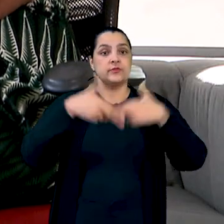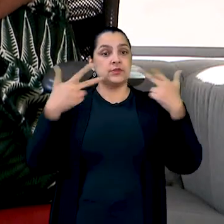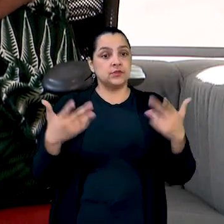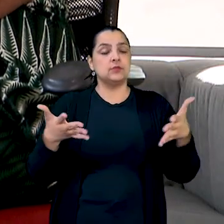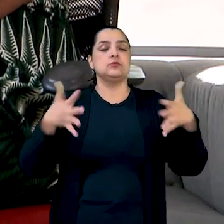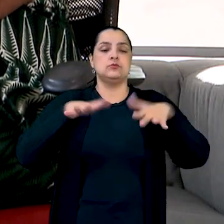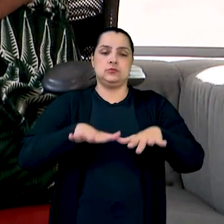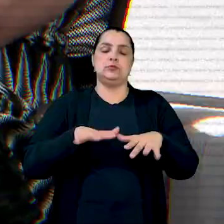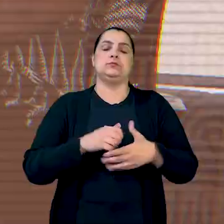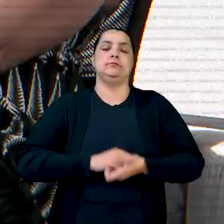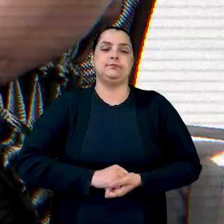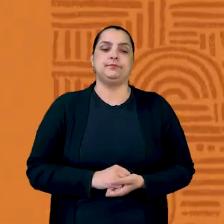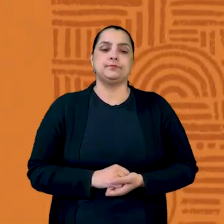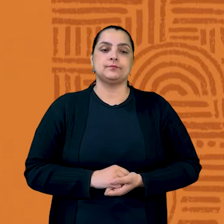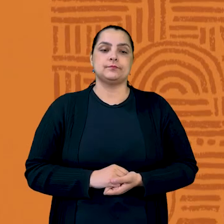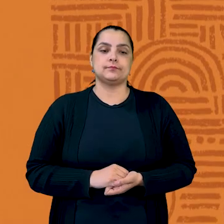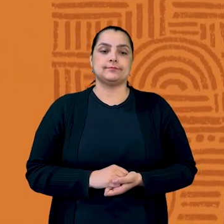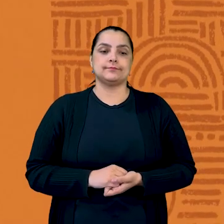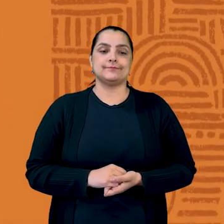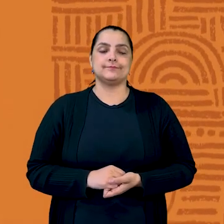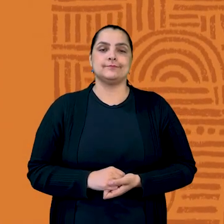para a diversidade e inclusão.